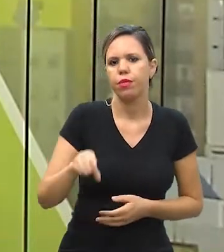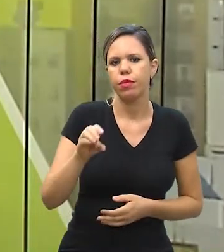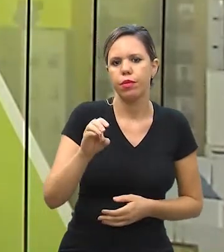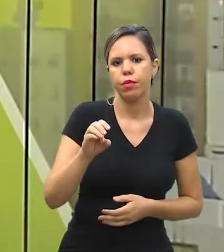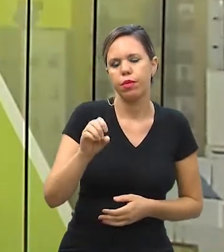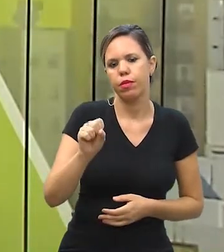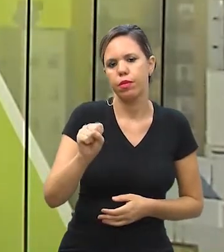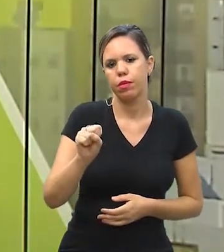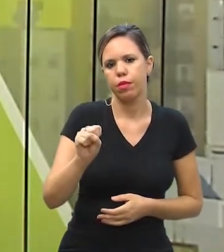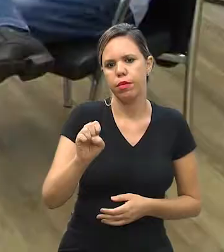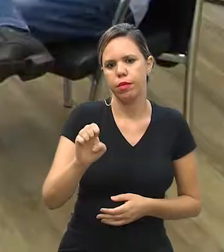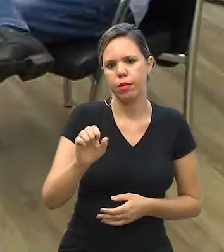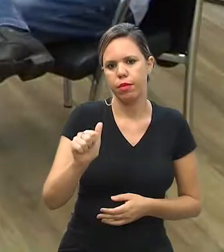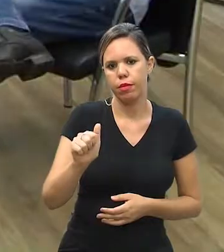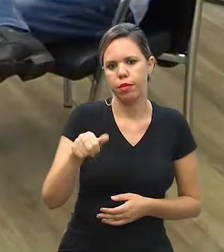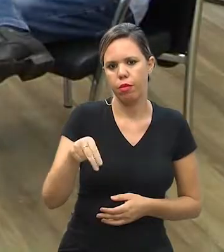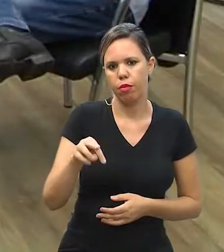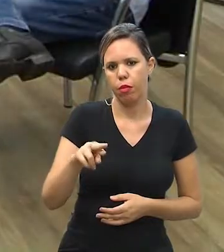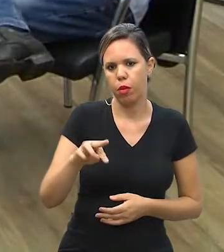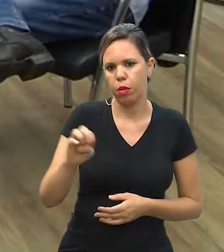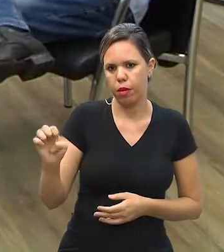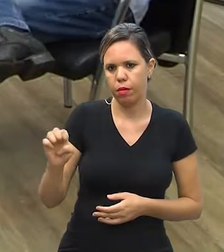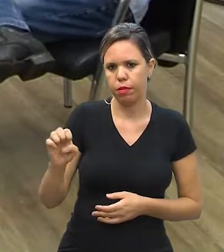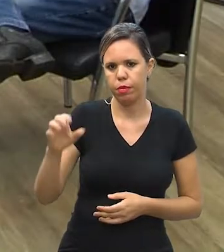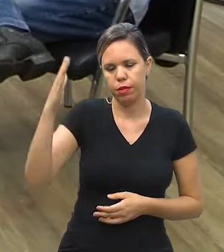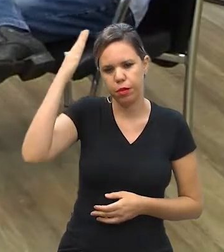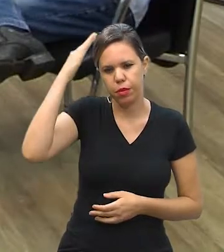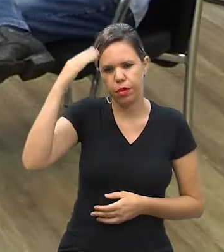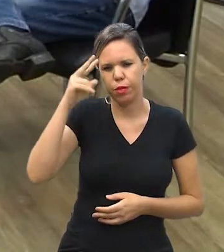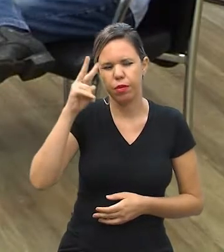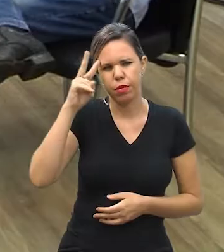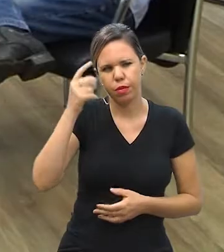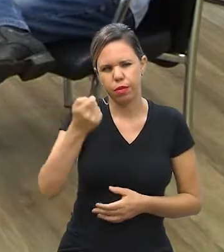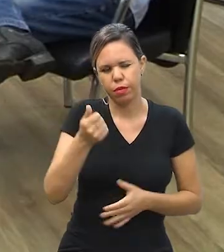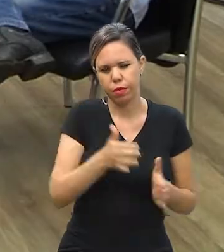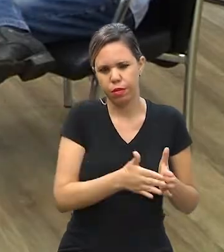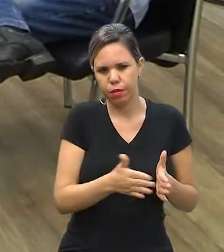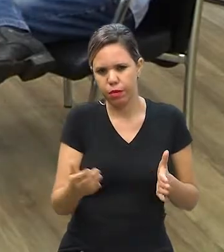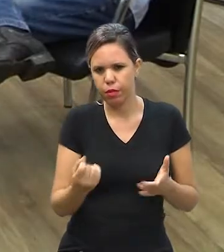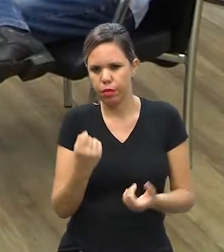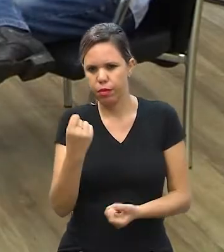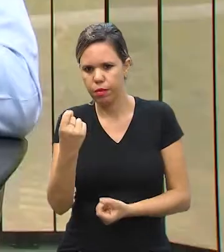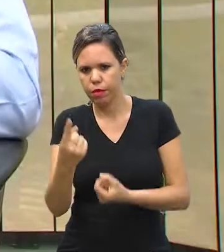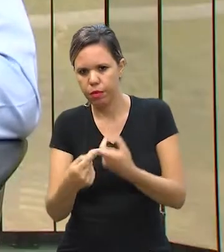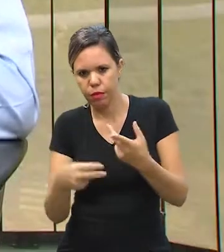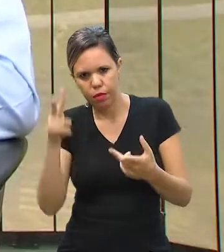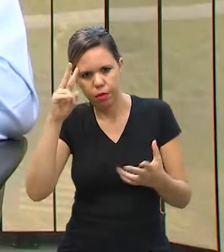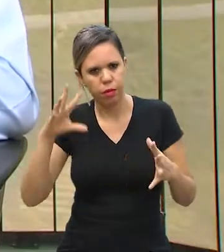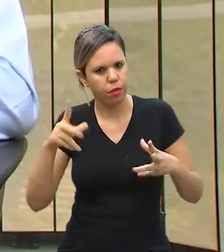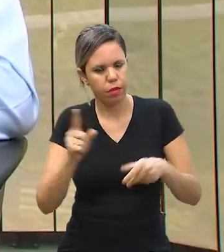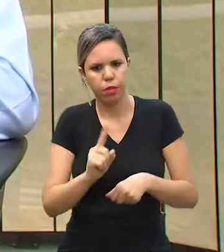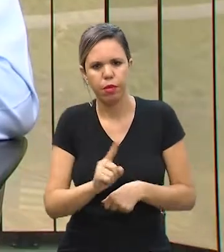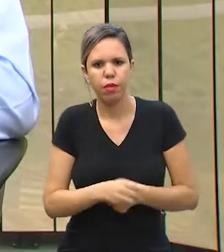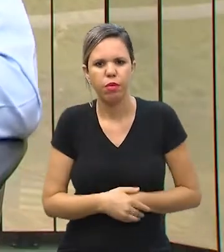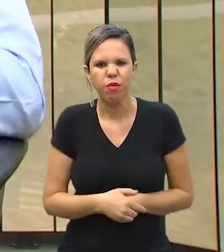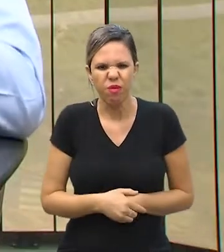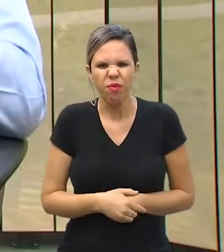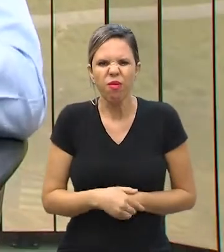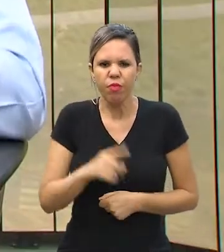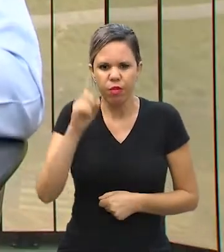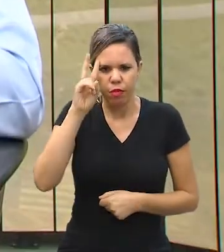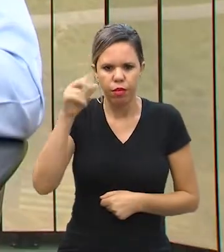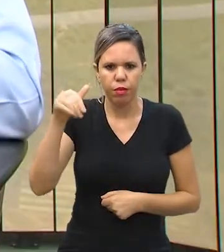lá no Paraná. Você lembra desse período? Vagamente. Eu lembro de algumas coisas, não me lembro muito, mas eu